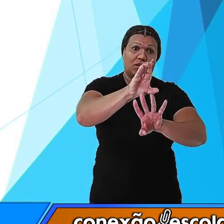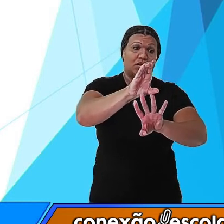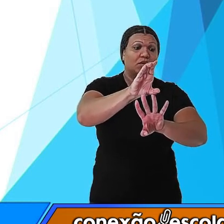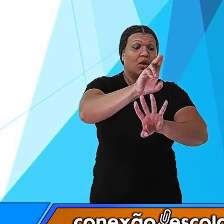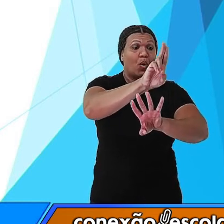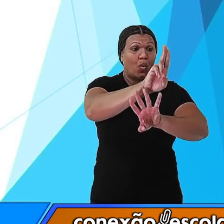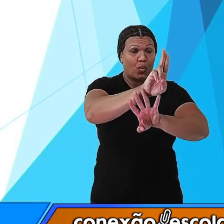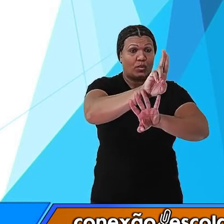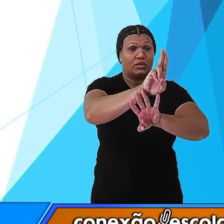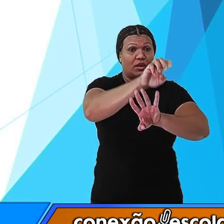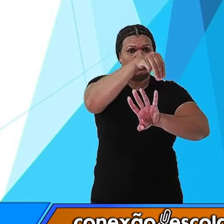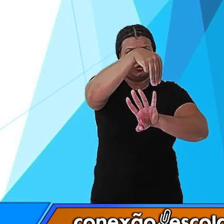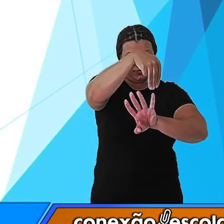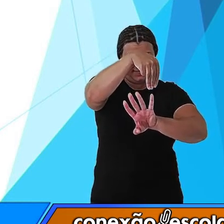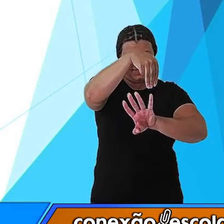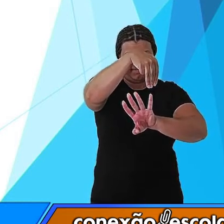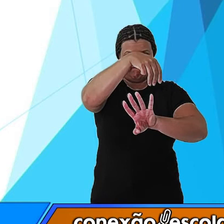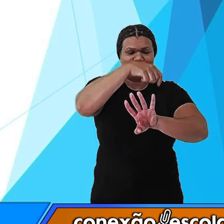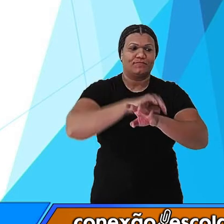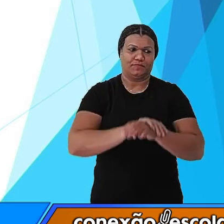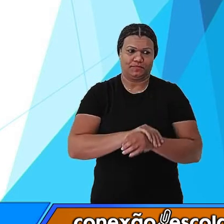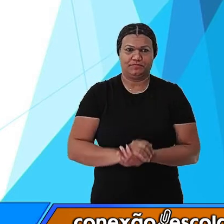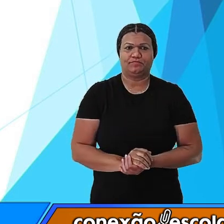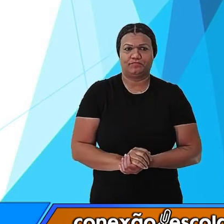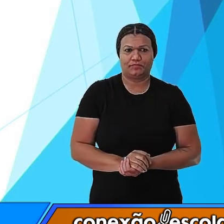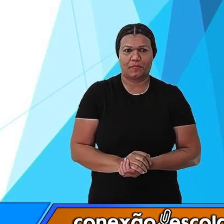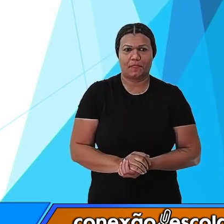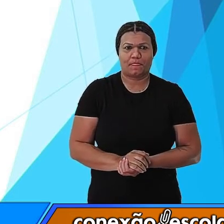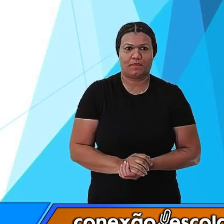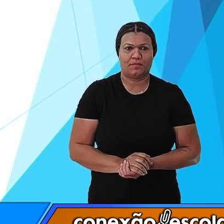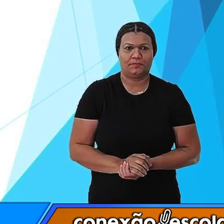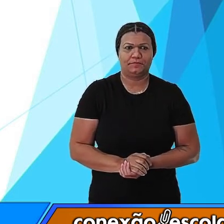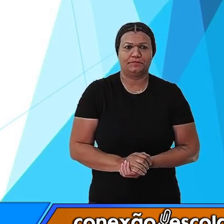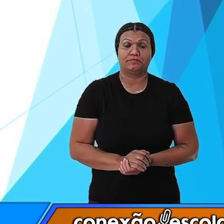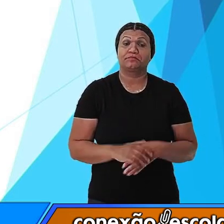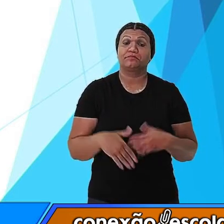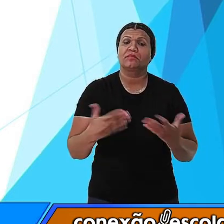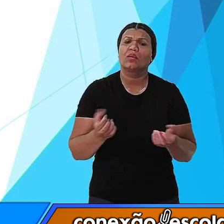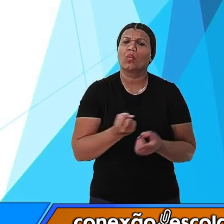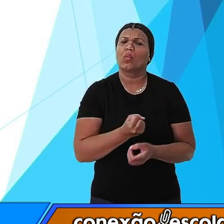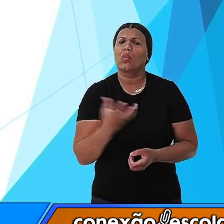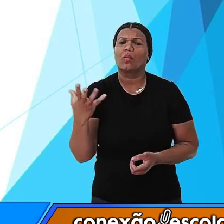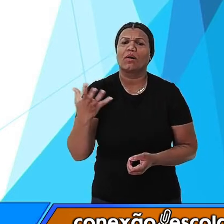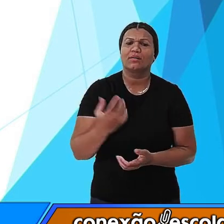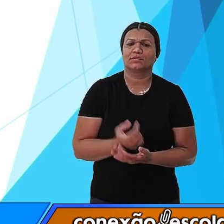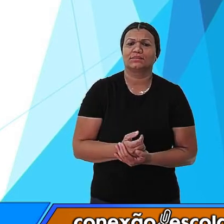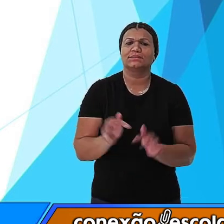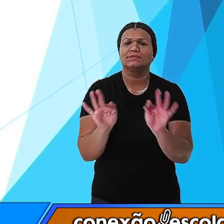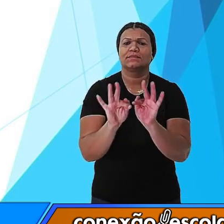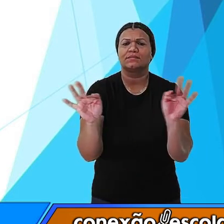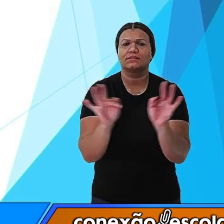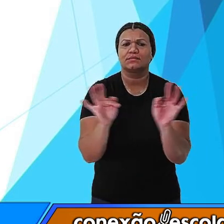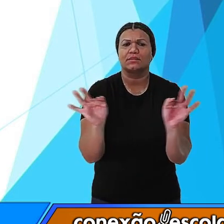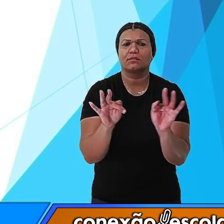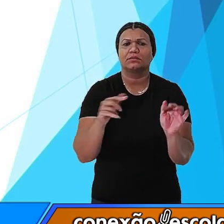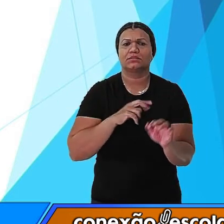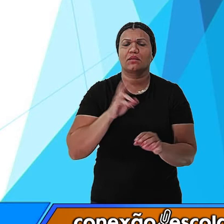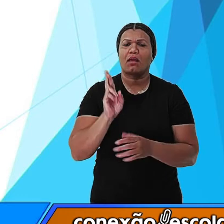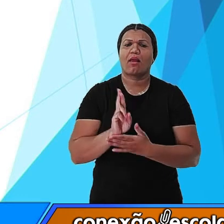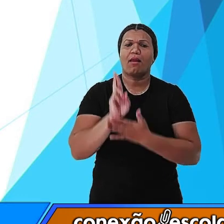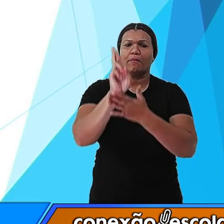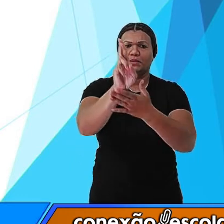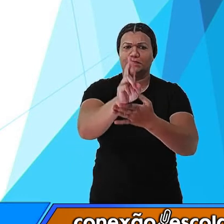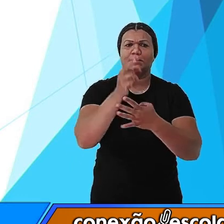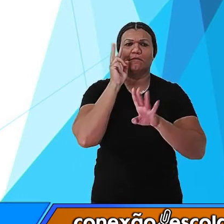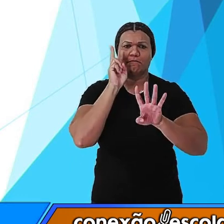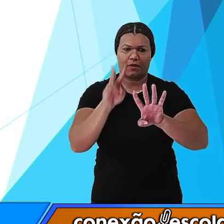unidade novamente, só que agora unidade de milhar. Então, quantas unidades simples estão representadas no